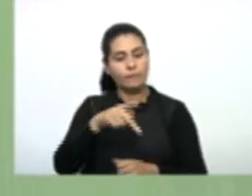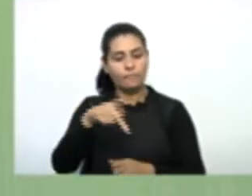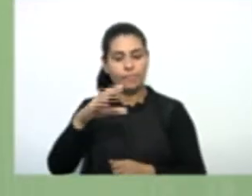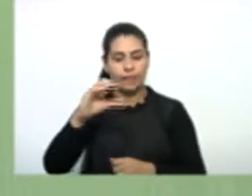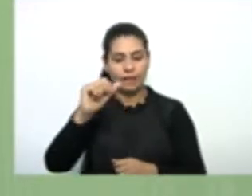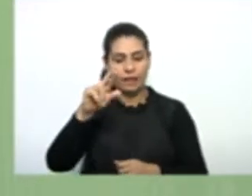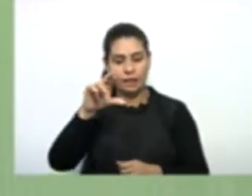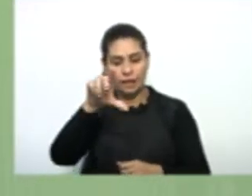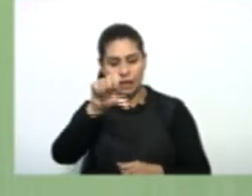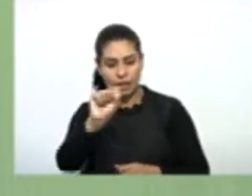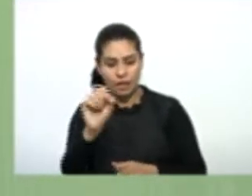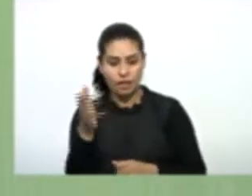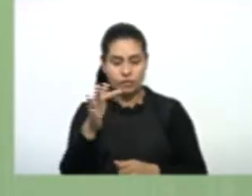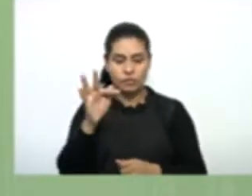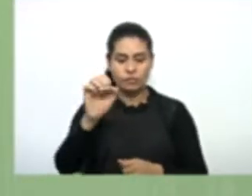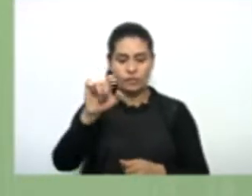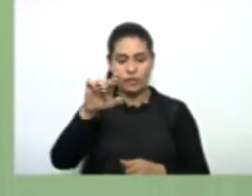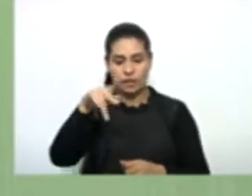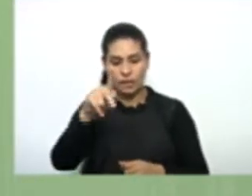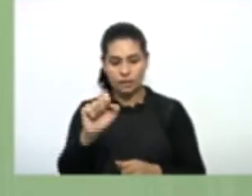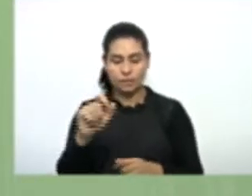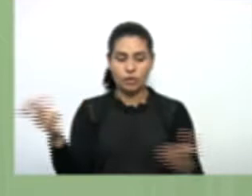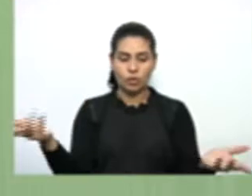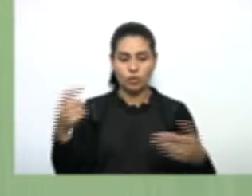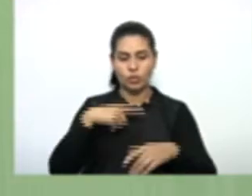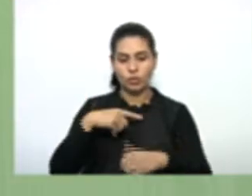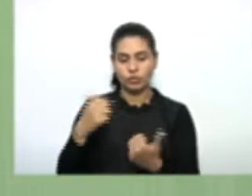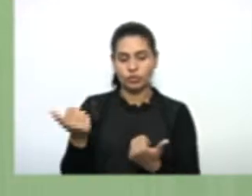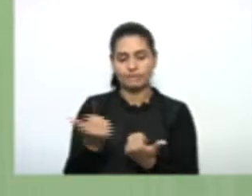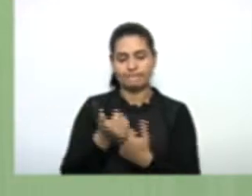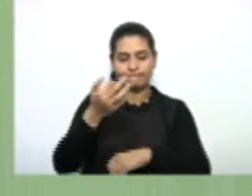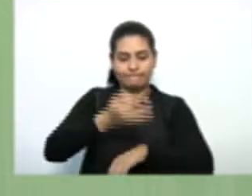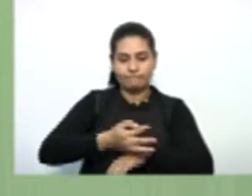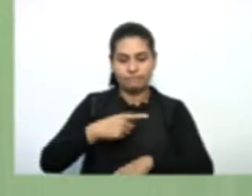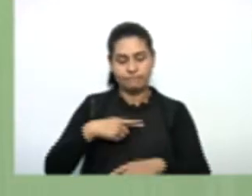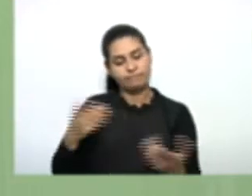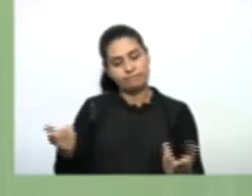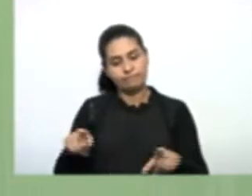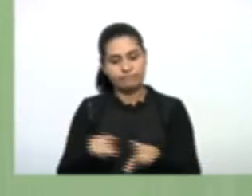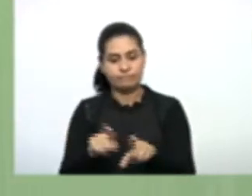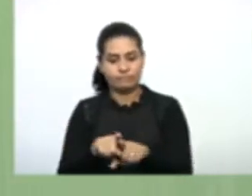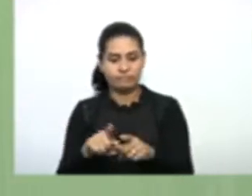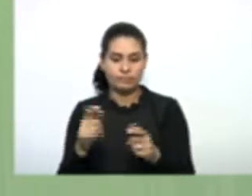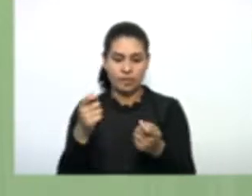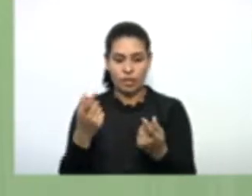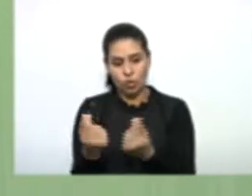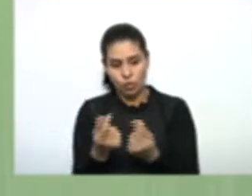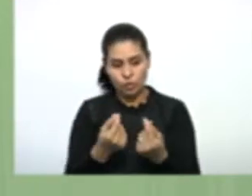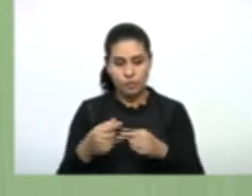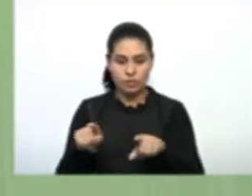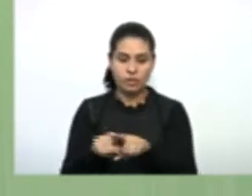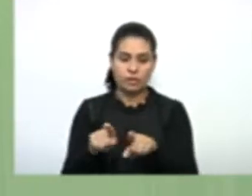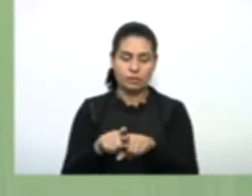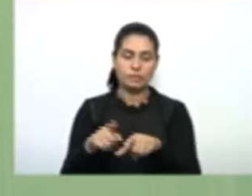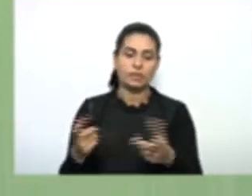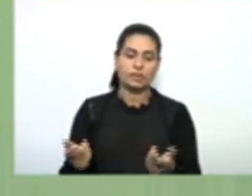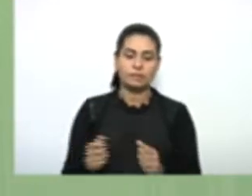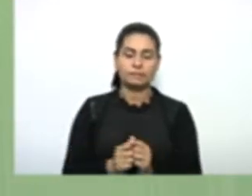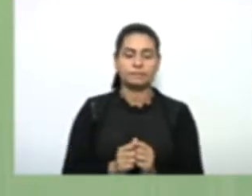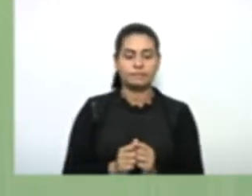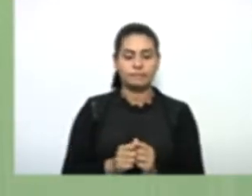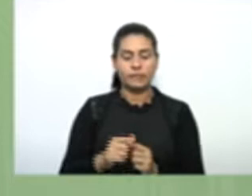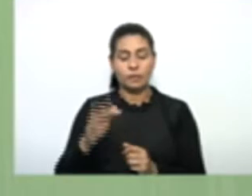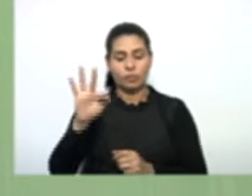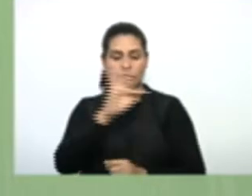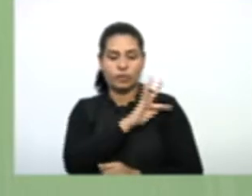professor Carlos Felipe, que na aula de hoje ele está ausente, mas ele é também um professor economista, ele é formado pela Universidade Federal do Rio de